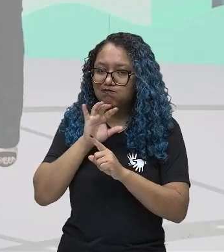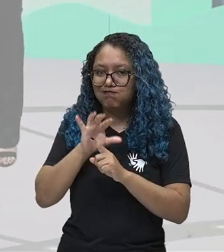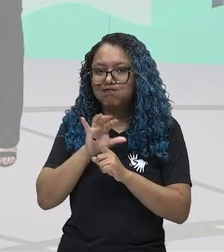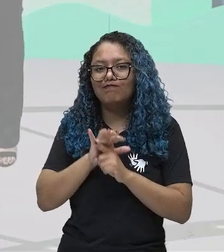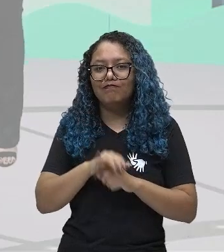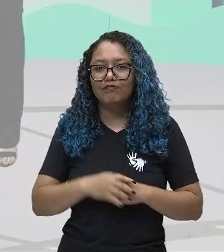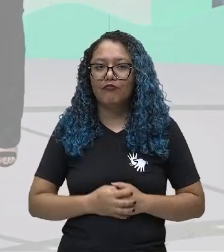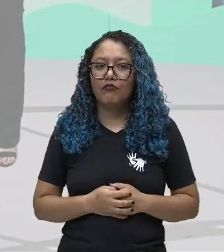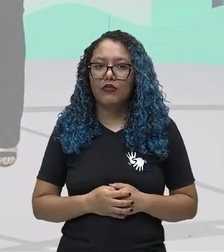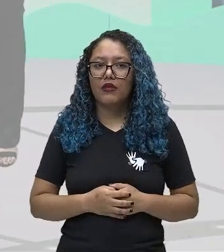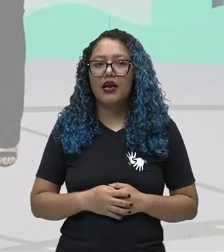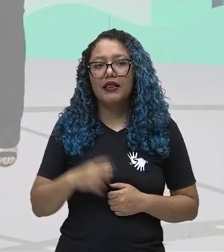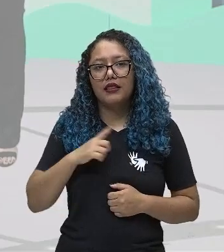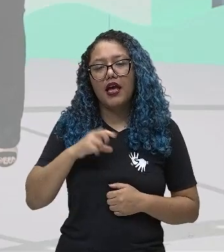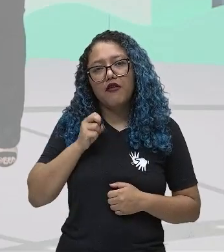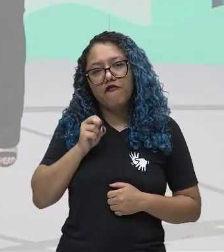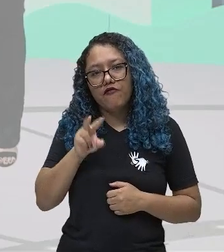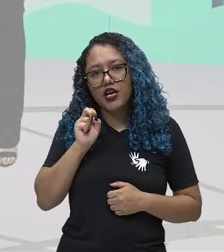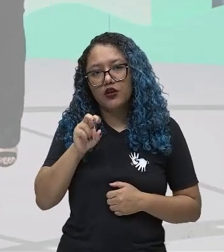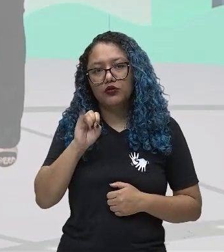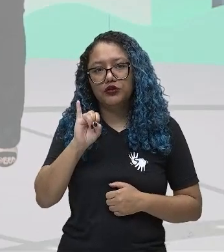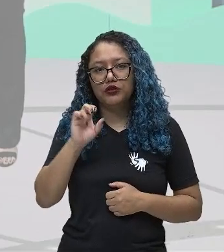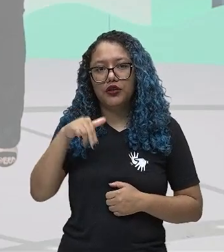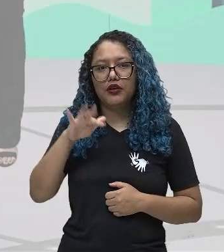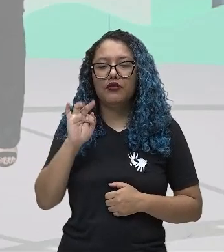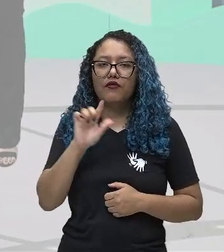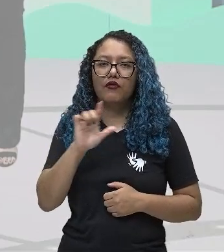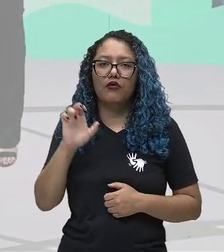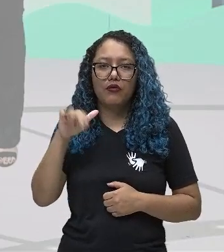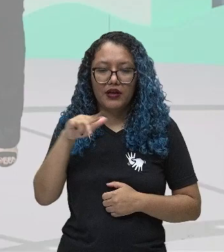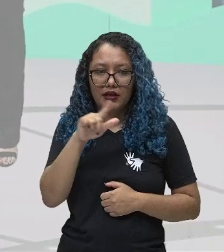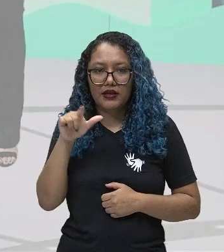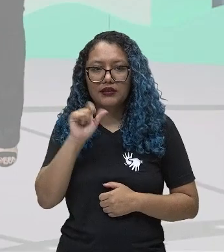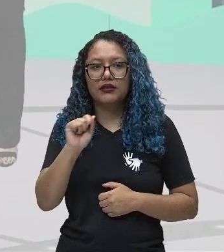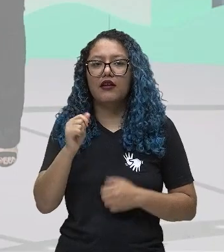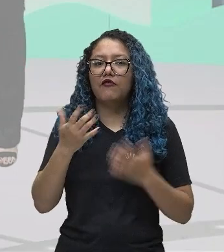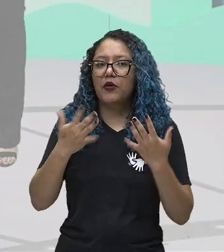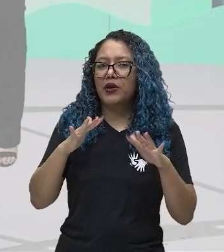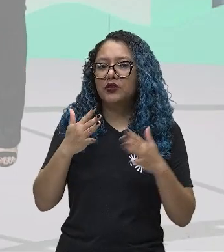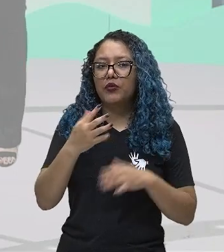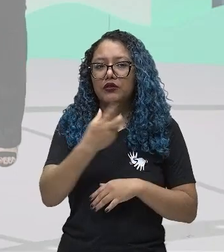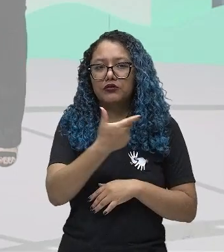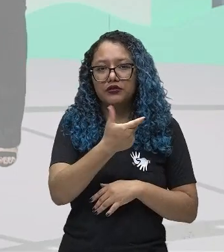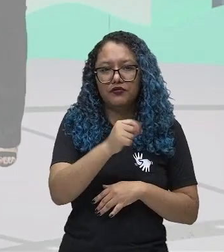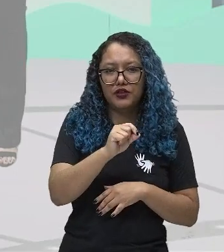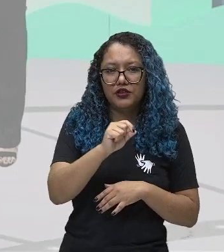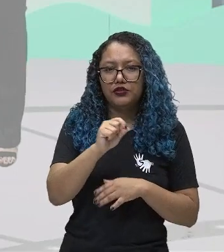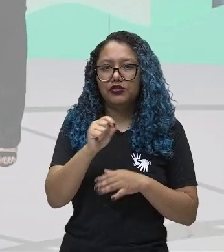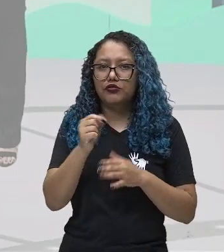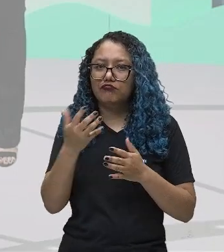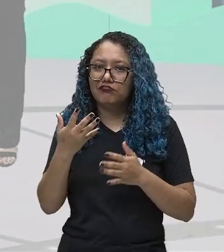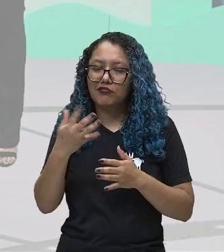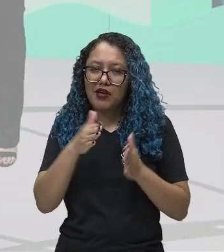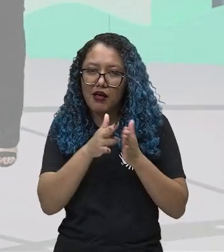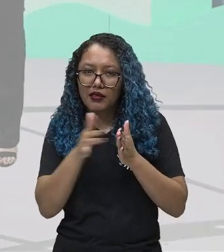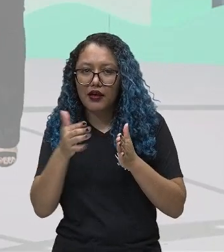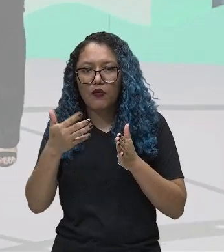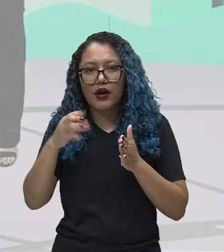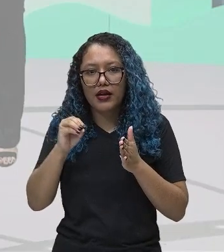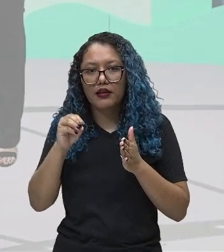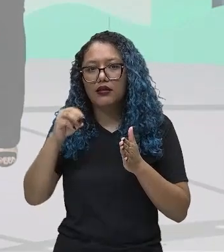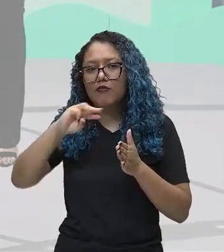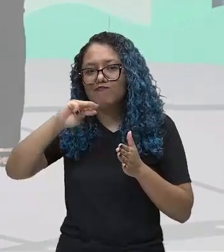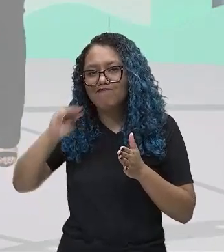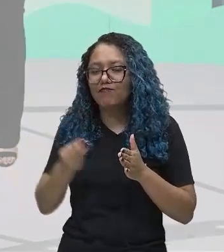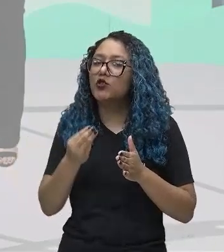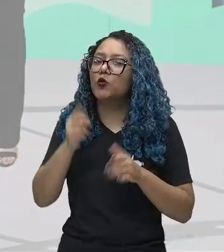causada pelo vírus influenza e teve aproximadamente de 20 a 40 milhões de mortos.